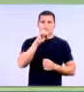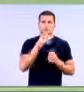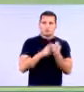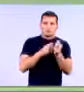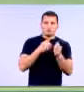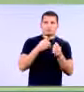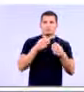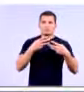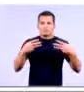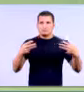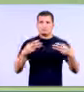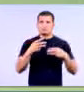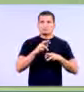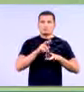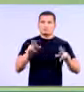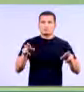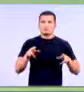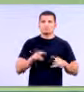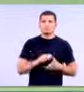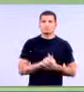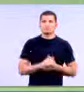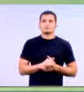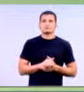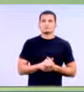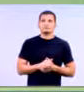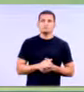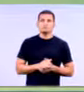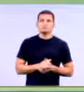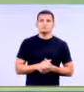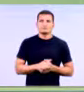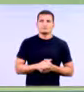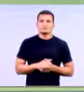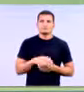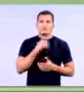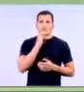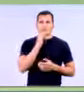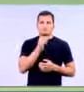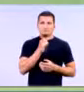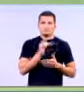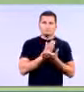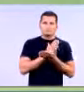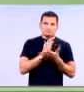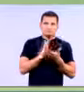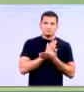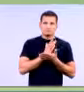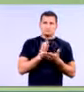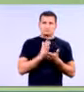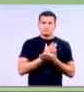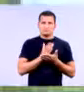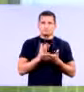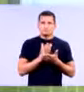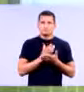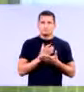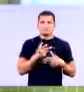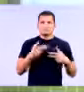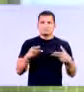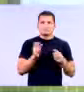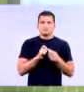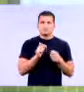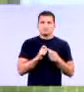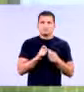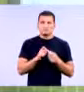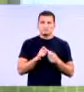entre outros. E caso sejam feitas algumas dessas atitudes, caso o usuário desenvolva algum